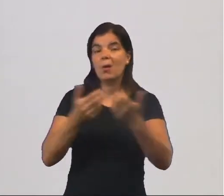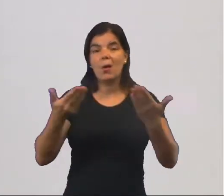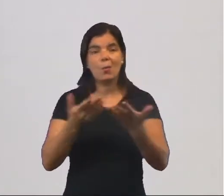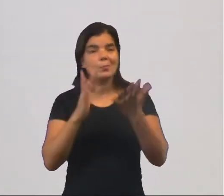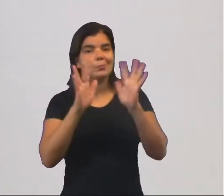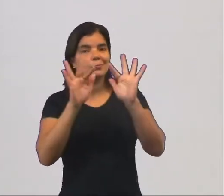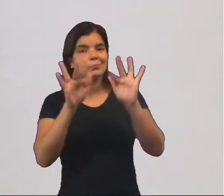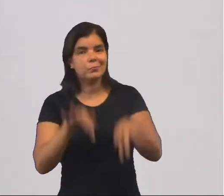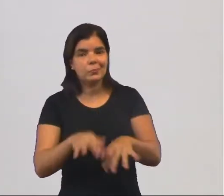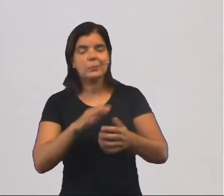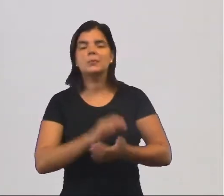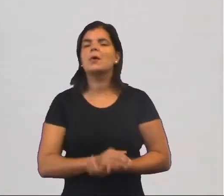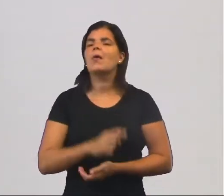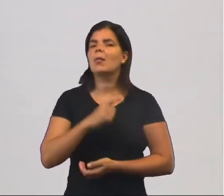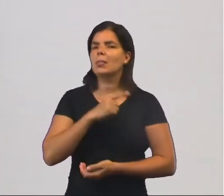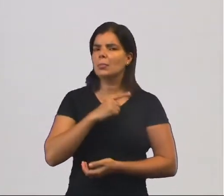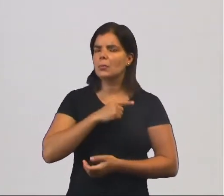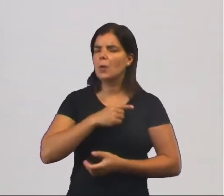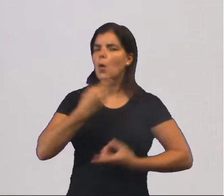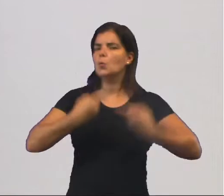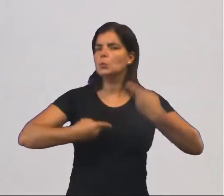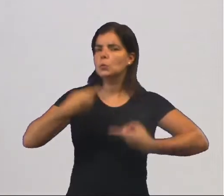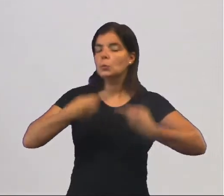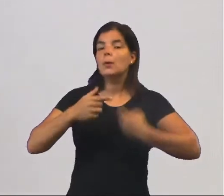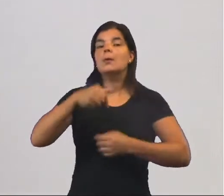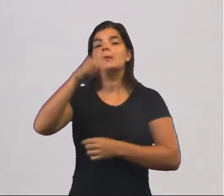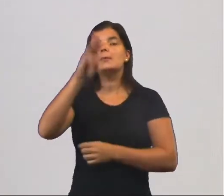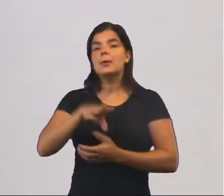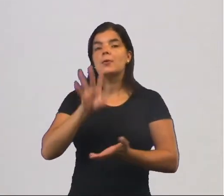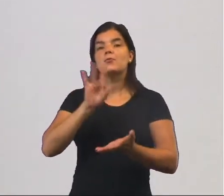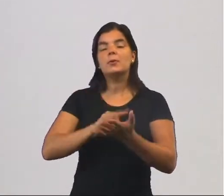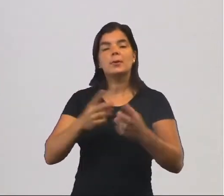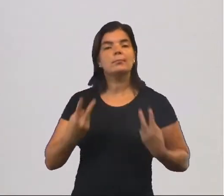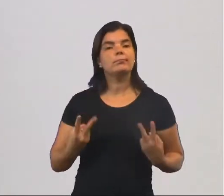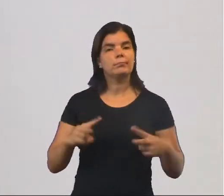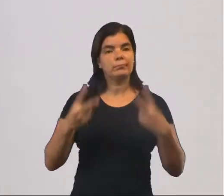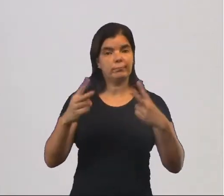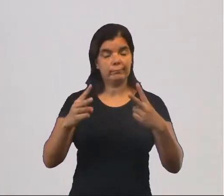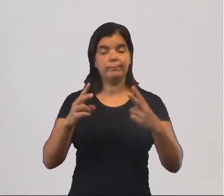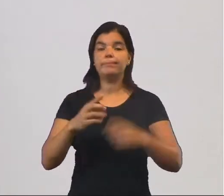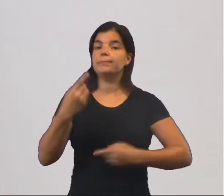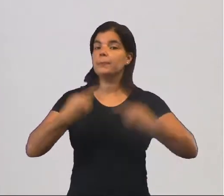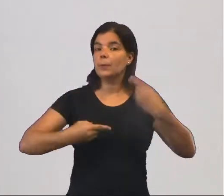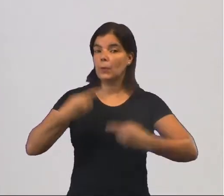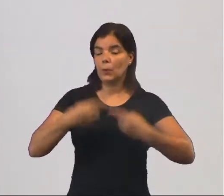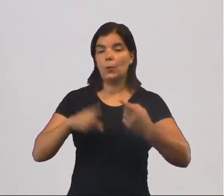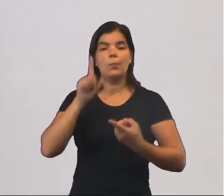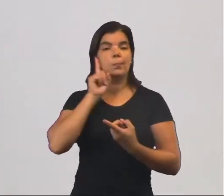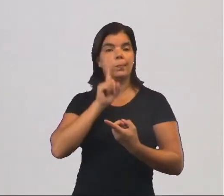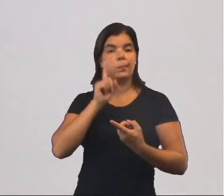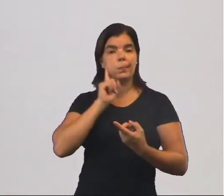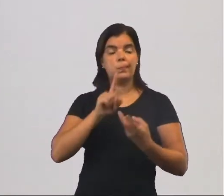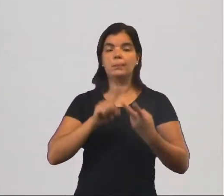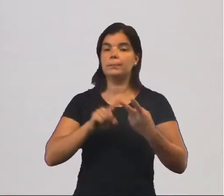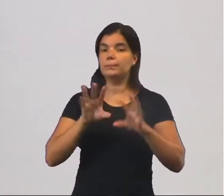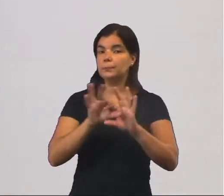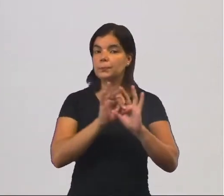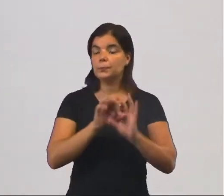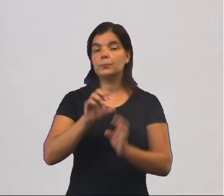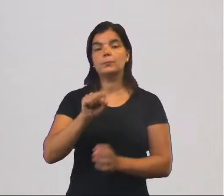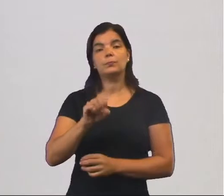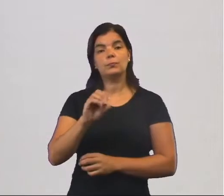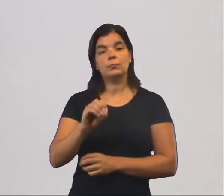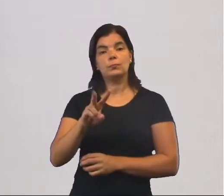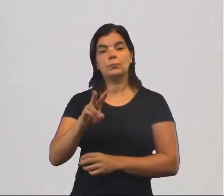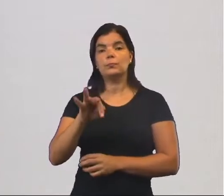com o fim, ainda havia uma certa disputa para saber quem de fato venceu. E essa disputa ficou entre os Estados Unidos e a União Soviética. A